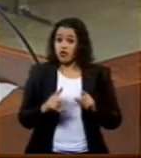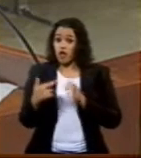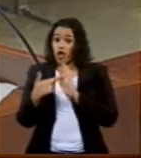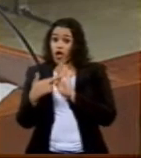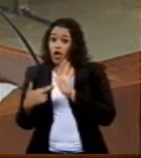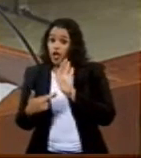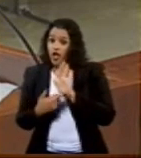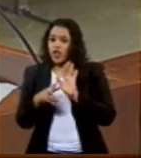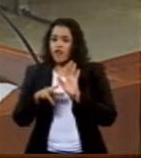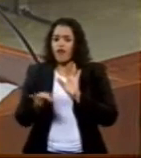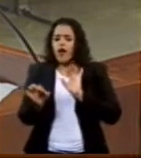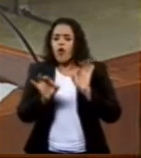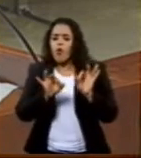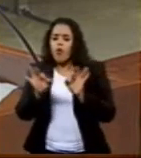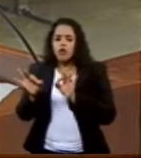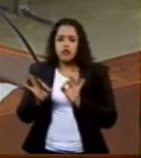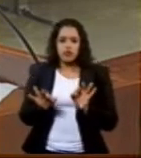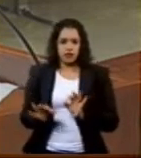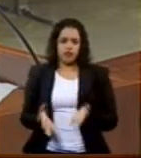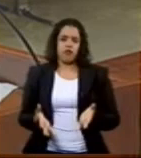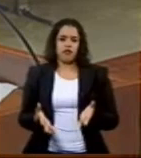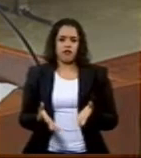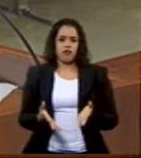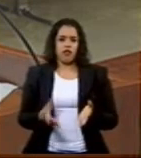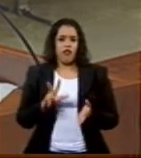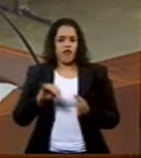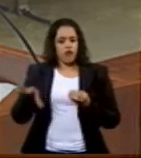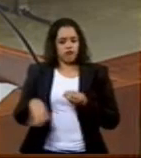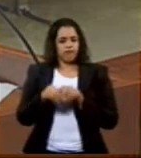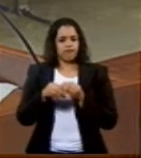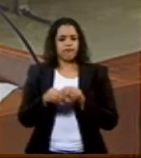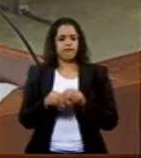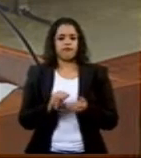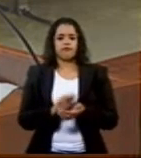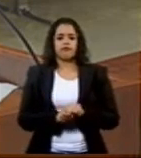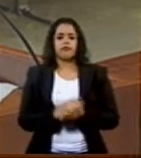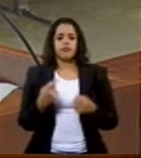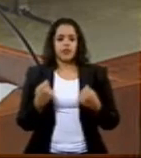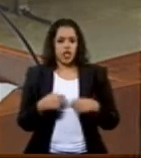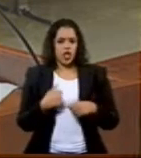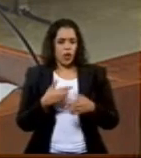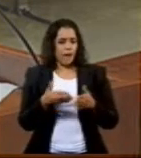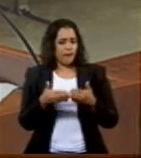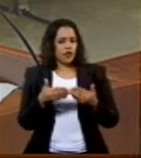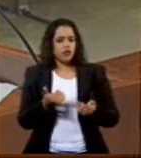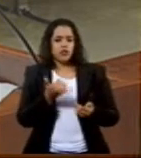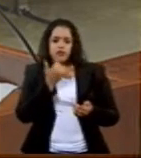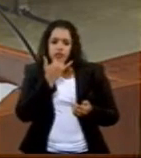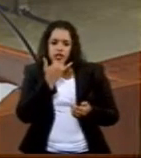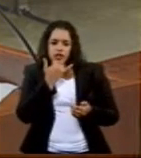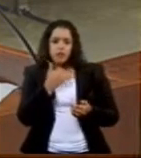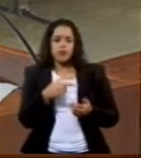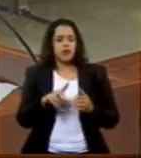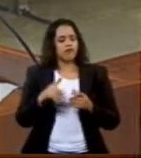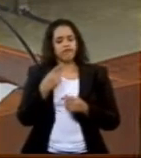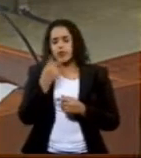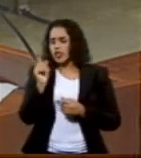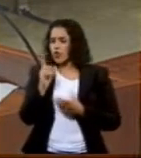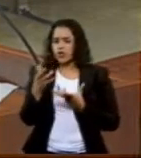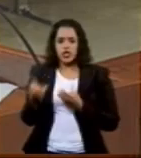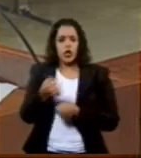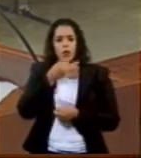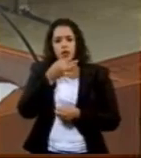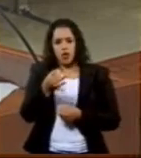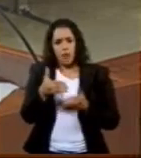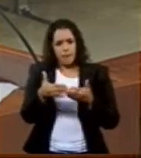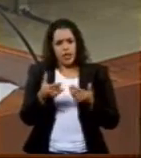que normatiza esse sistema. Ele dá eficácia, ele complementa. É nesse sentido que eu peço vênia para discordar do recorrente e